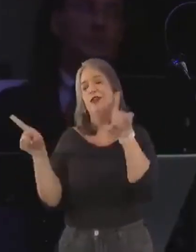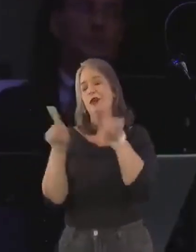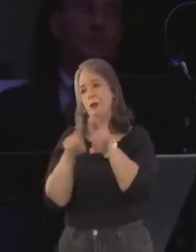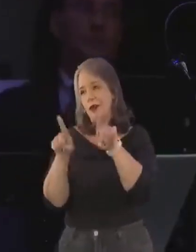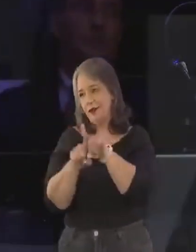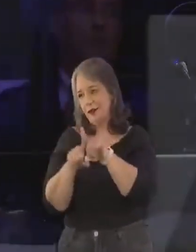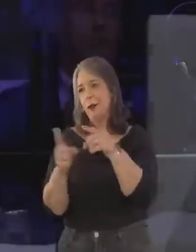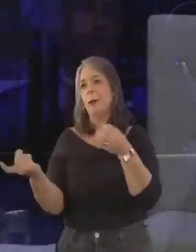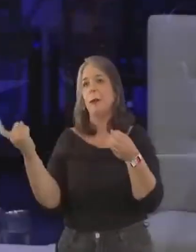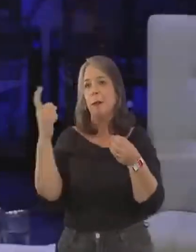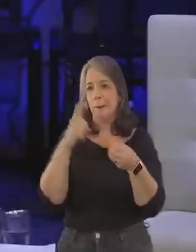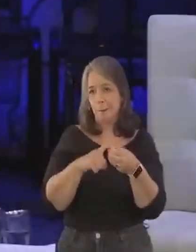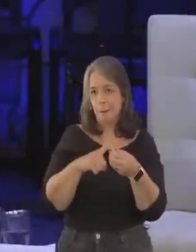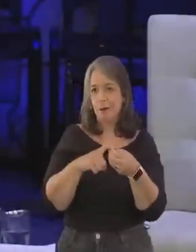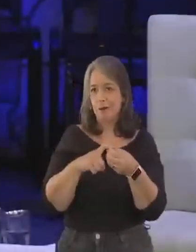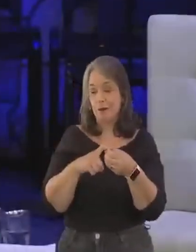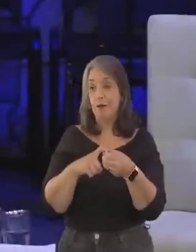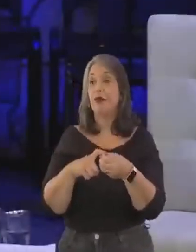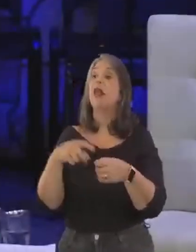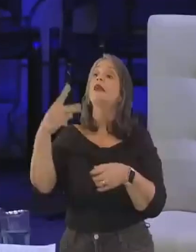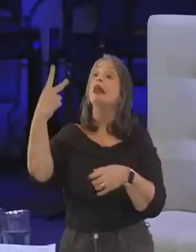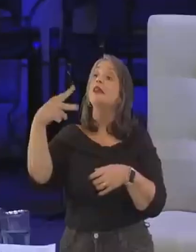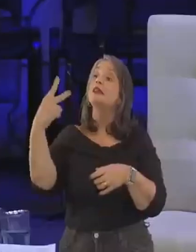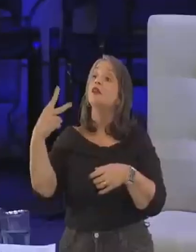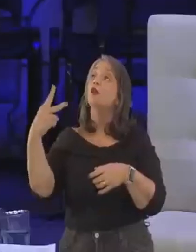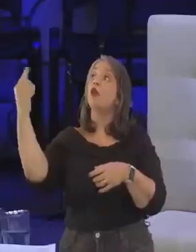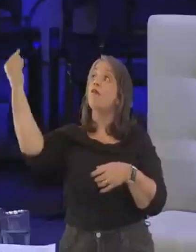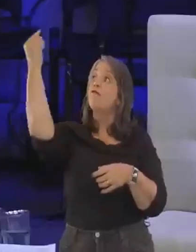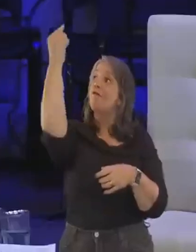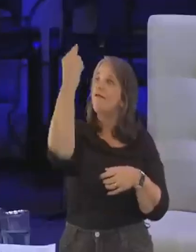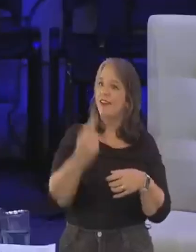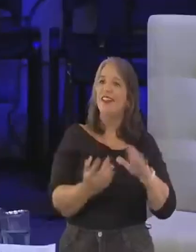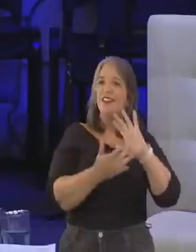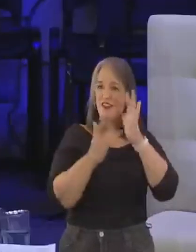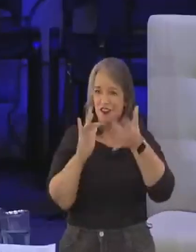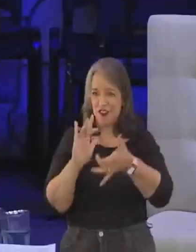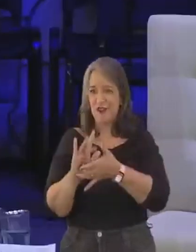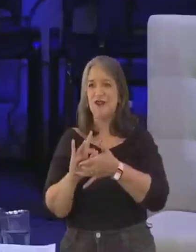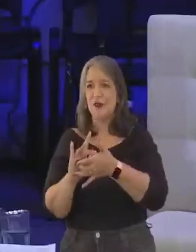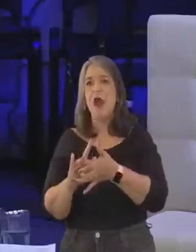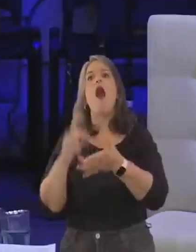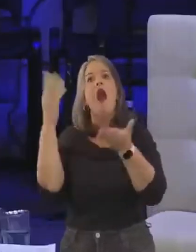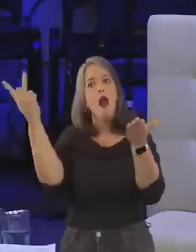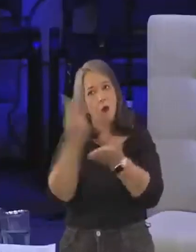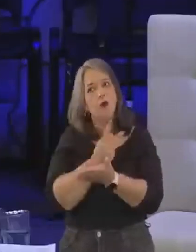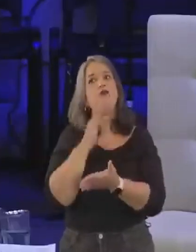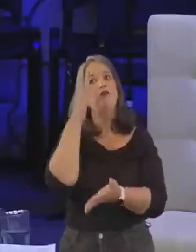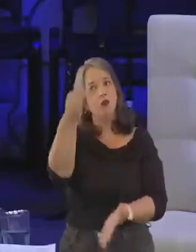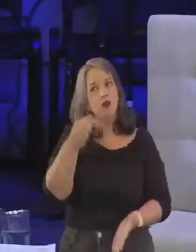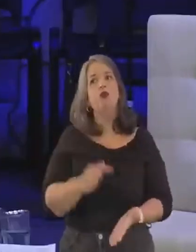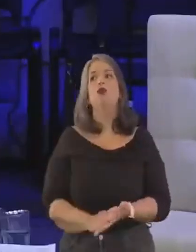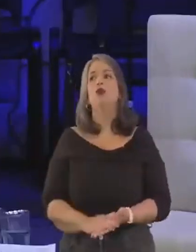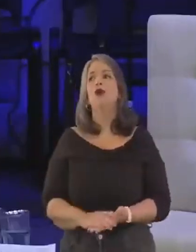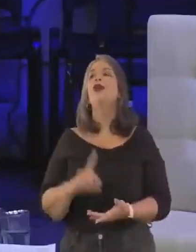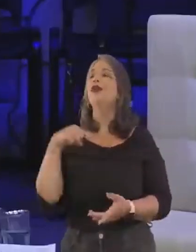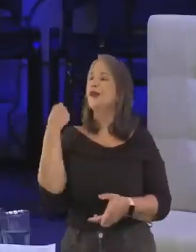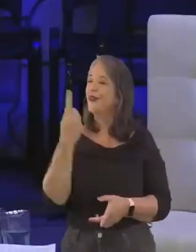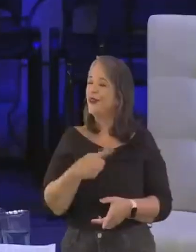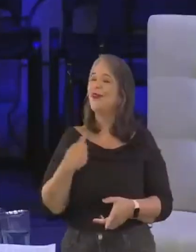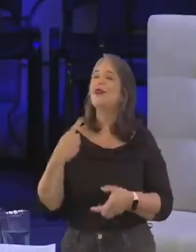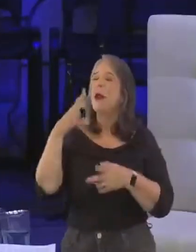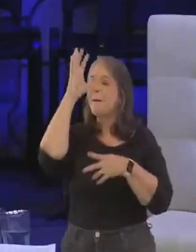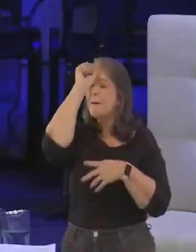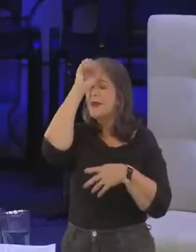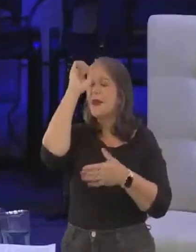vinda também se cumprirá. E isto nos ensina a confiar, mesmo que o mundo duvide.